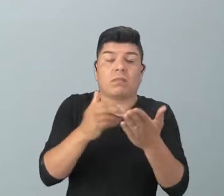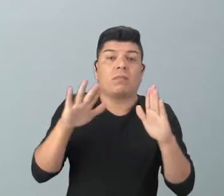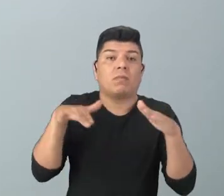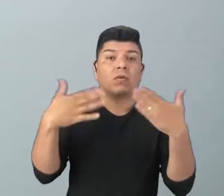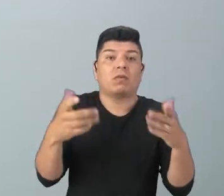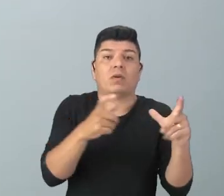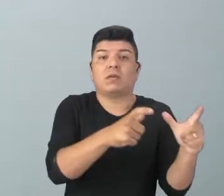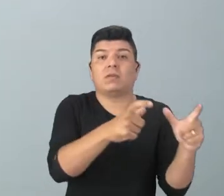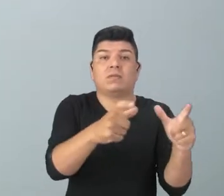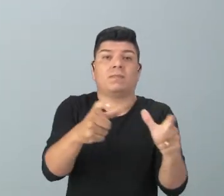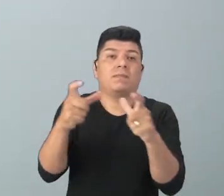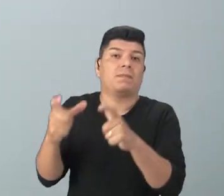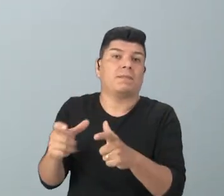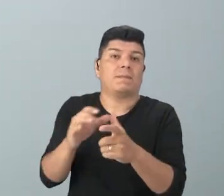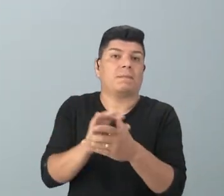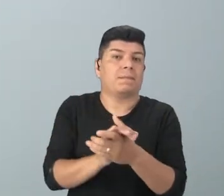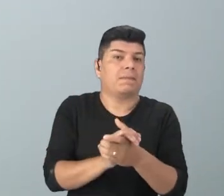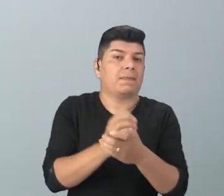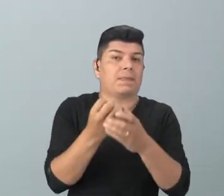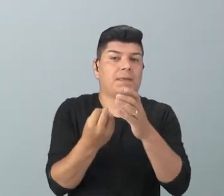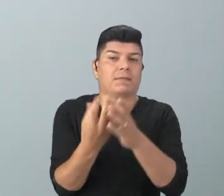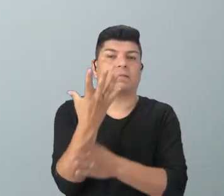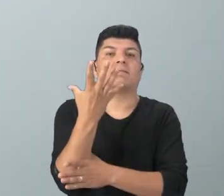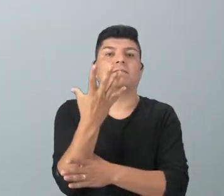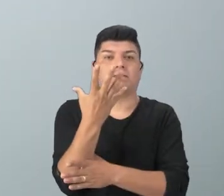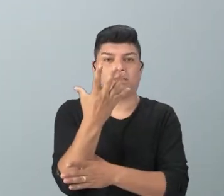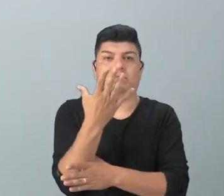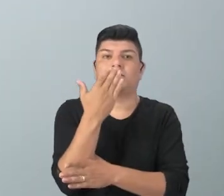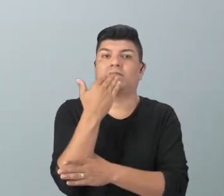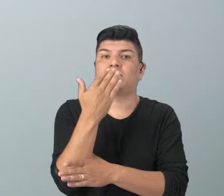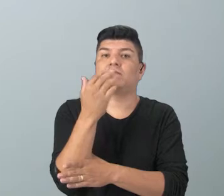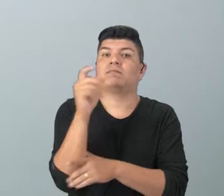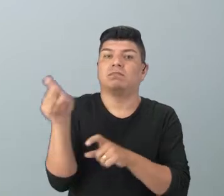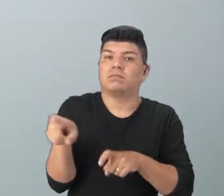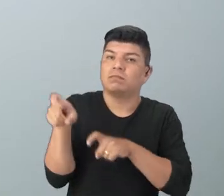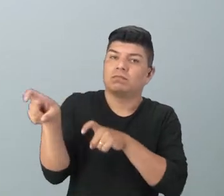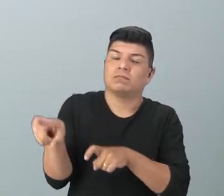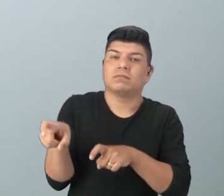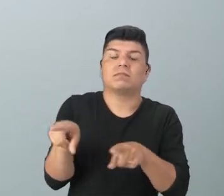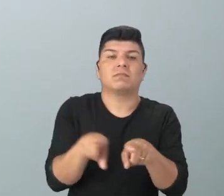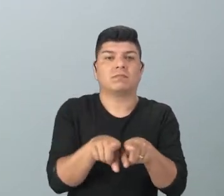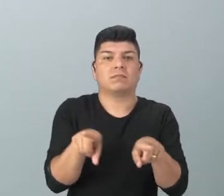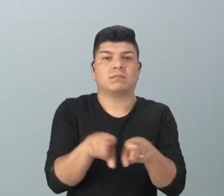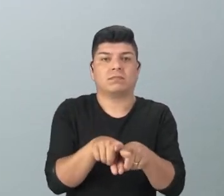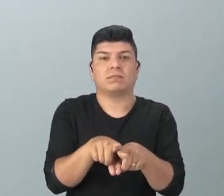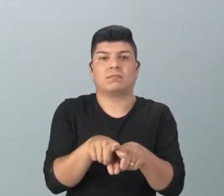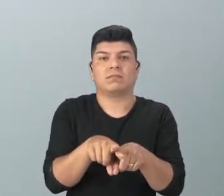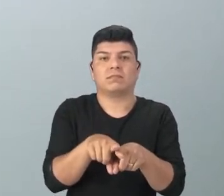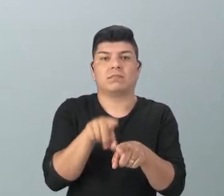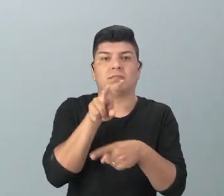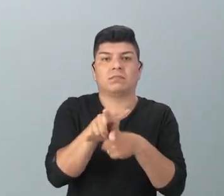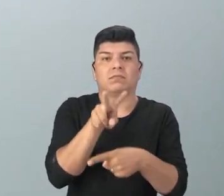as zonas que são produzidas determinado tipo de agricultura ou determinado tipo de